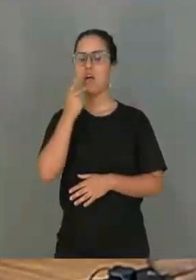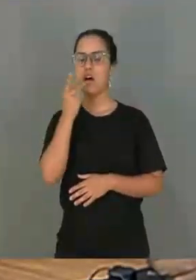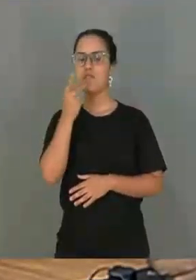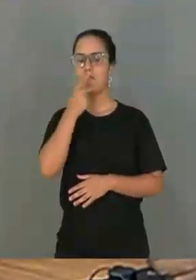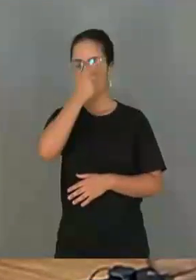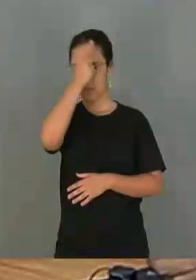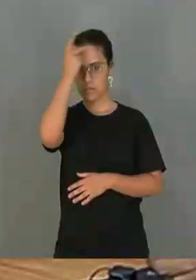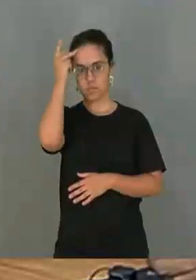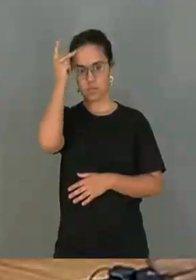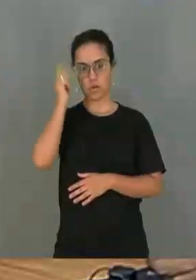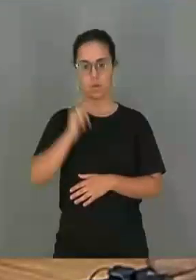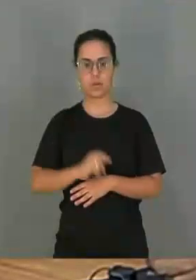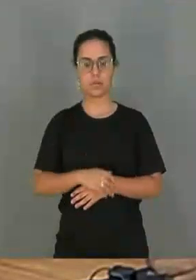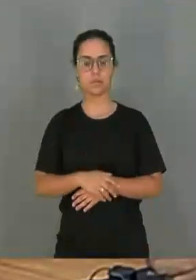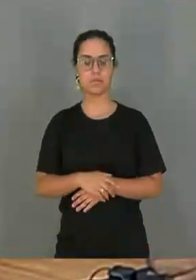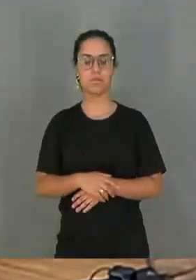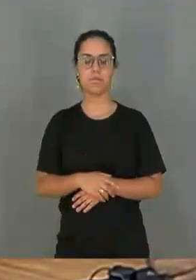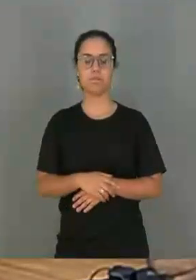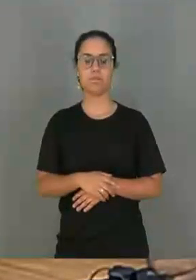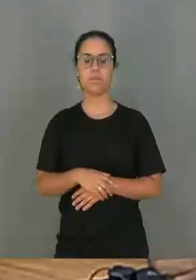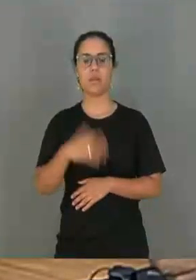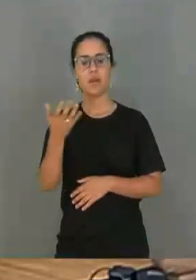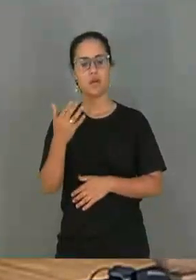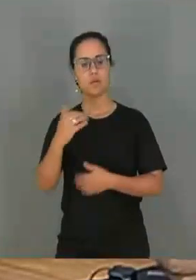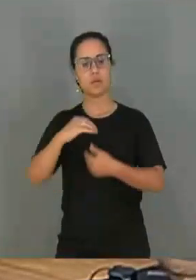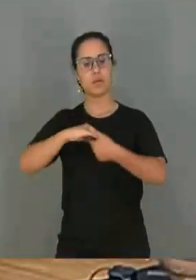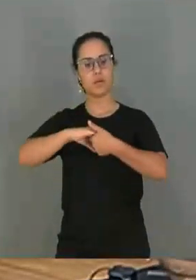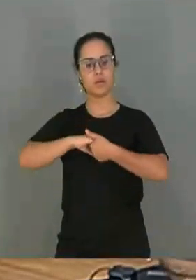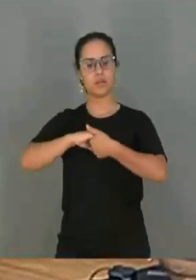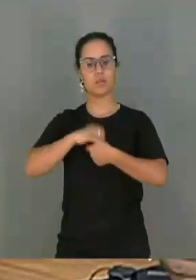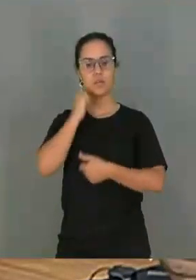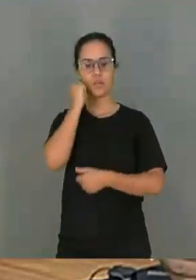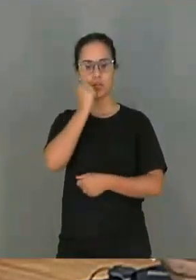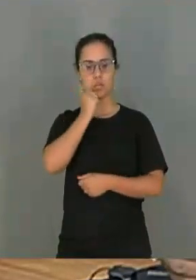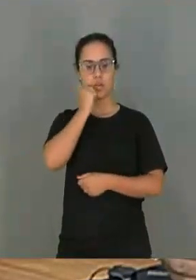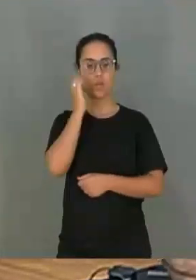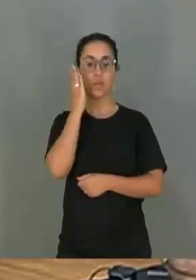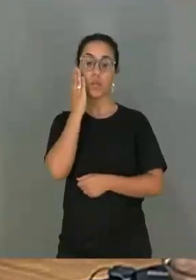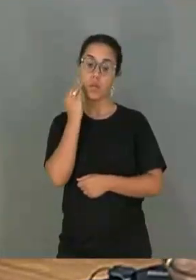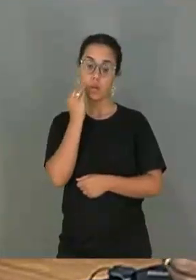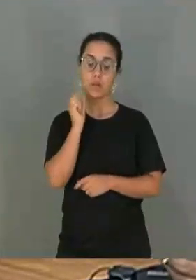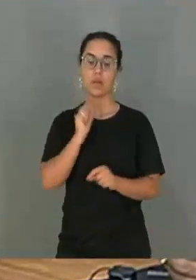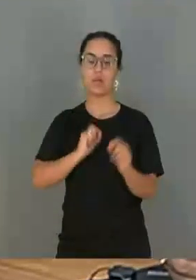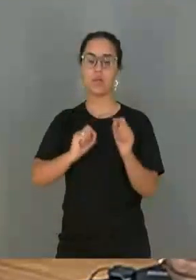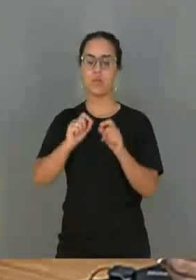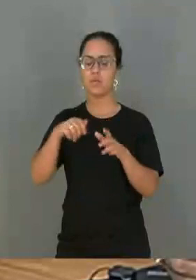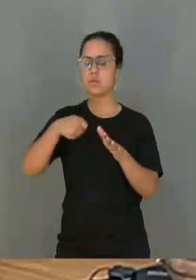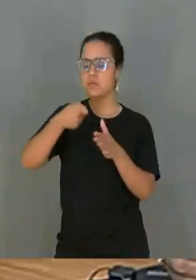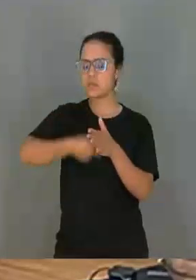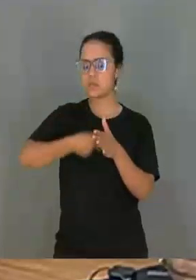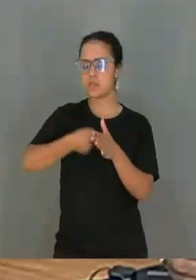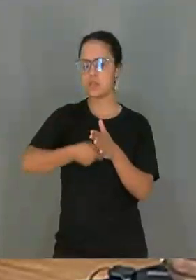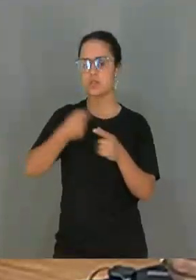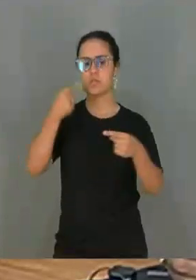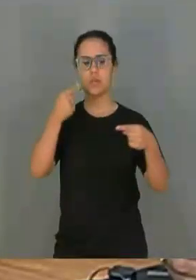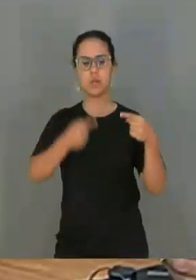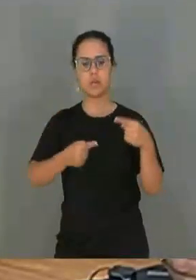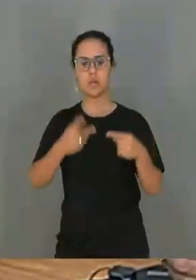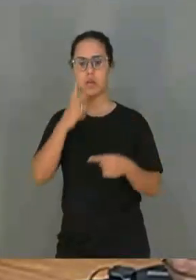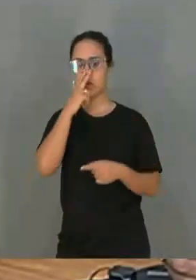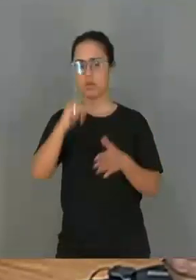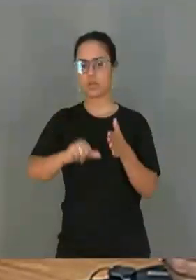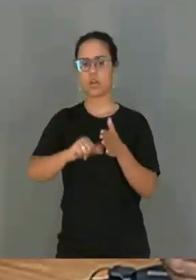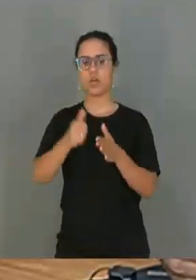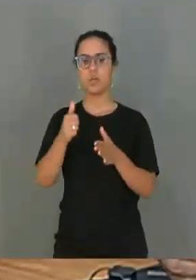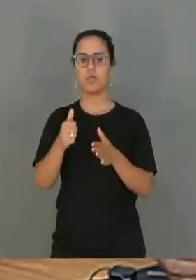dessas pessoas. Eu quero lhe cumprimentar, senador Exalci, por estar insistindo nesse debate. Eu acho que essa vai ser